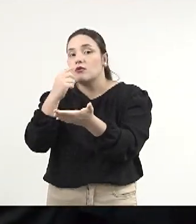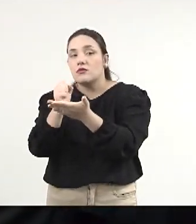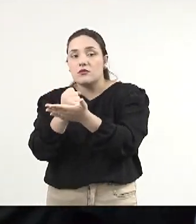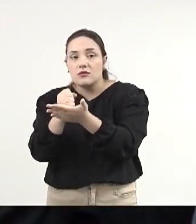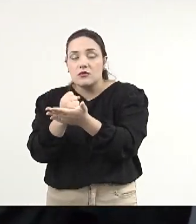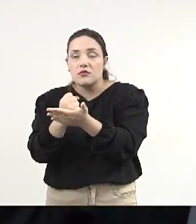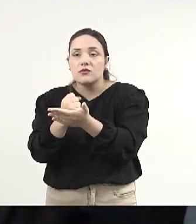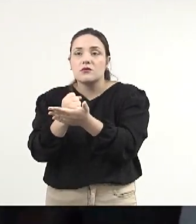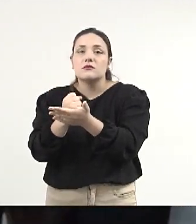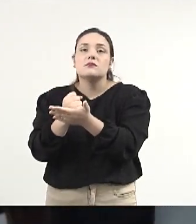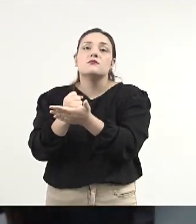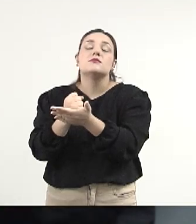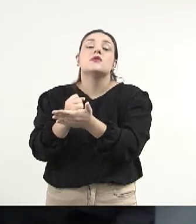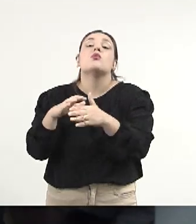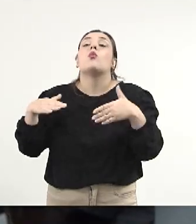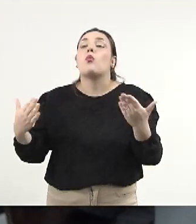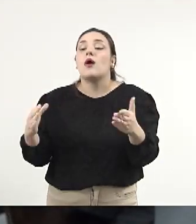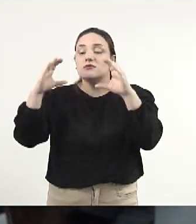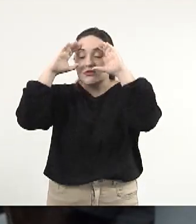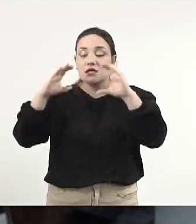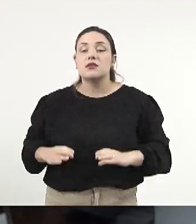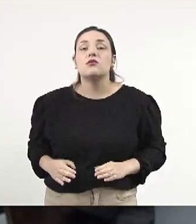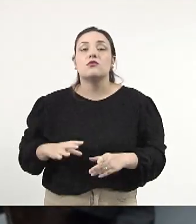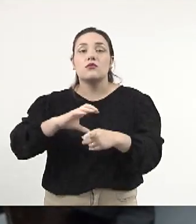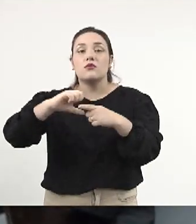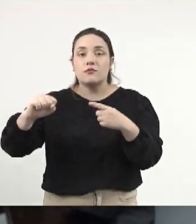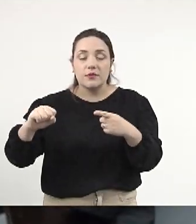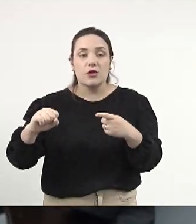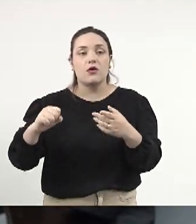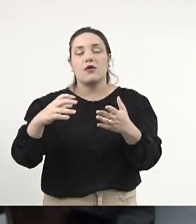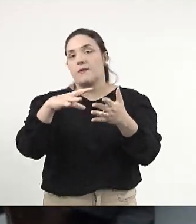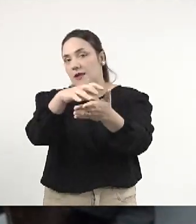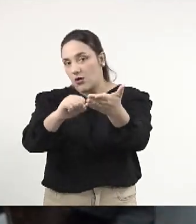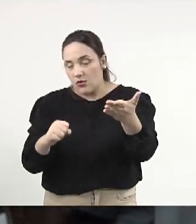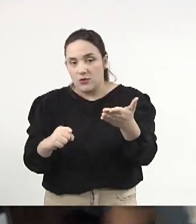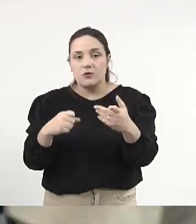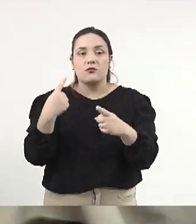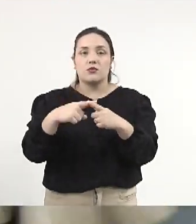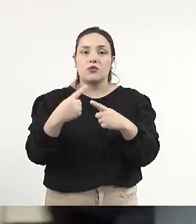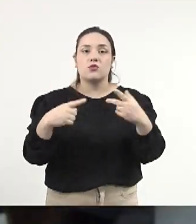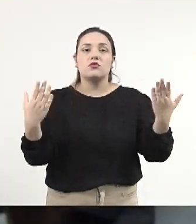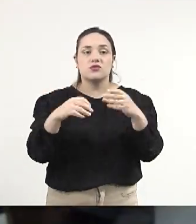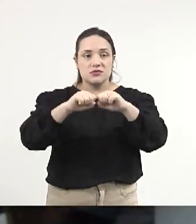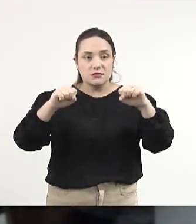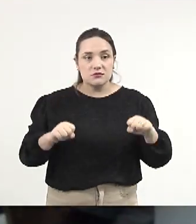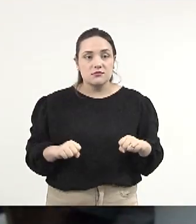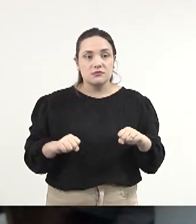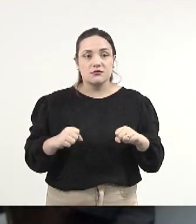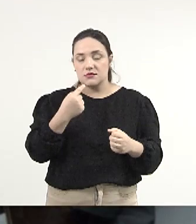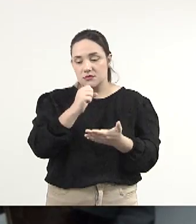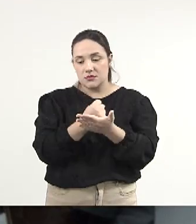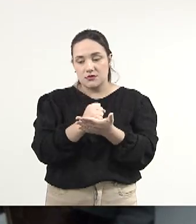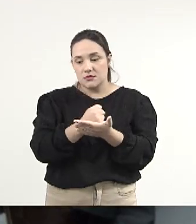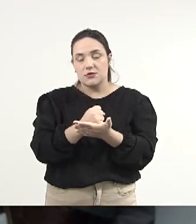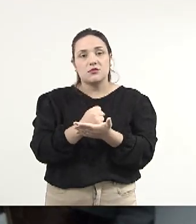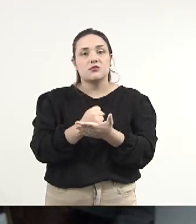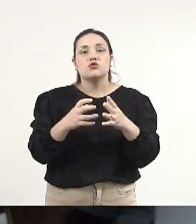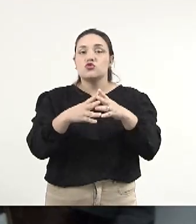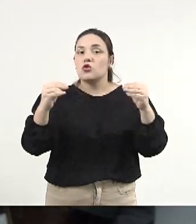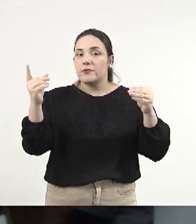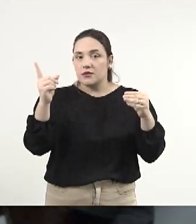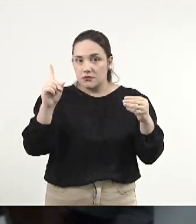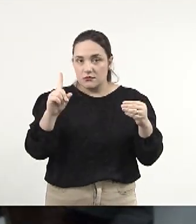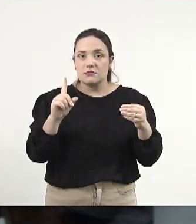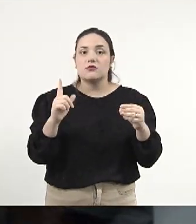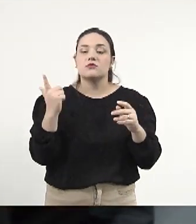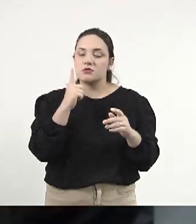o consumo de medicamento, para qual cidadão levou, porque hoje, no sistema, com a gestão dela, medicamento não some mais das unidades e hoje ela